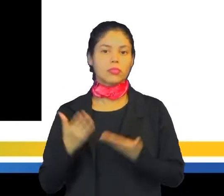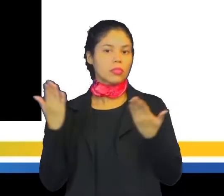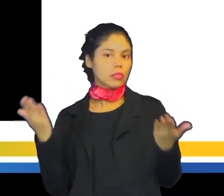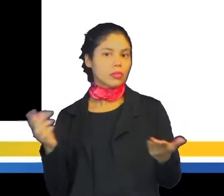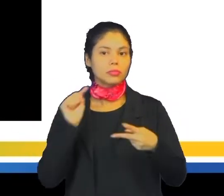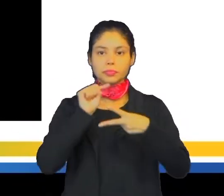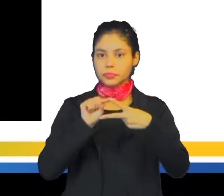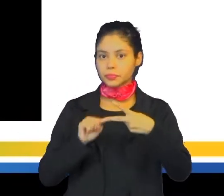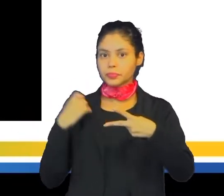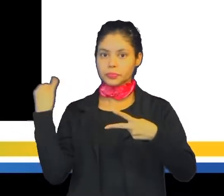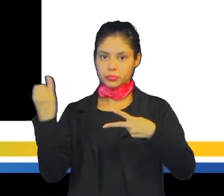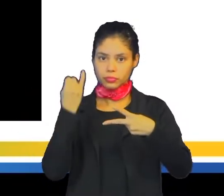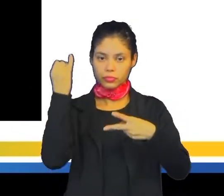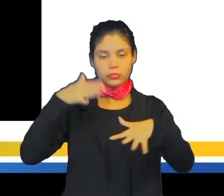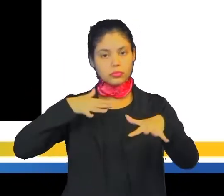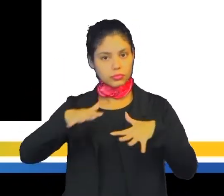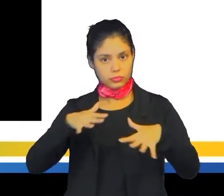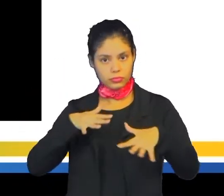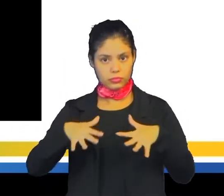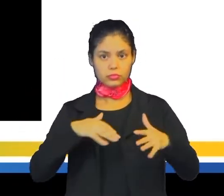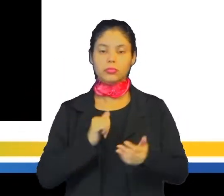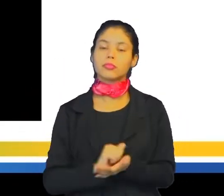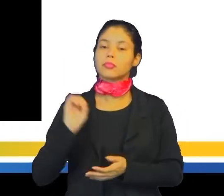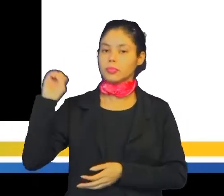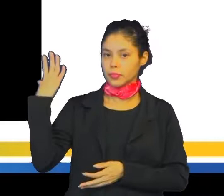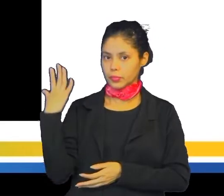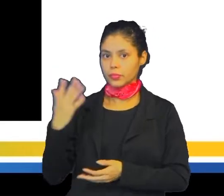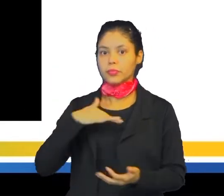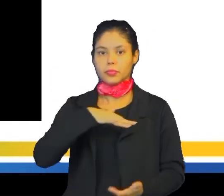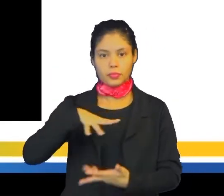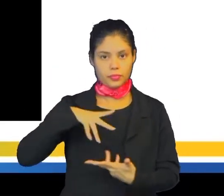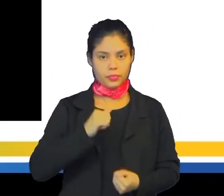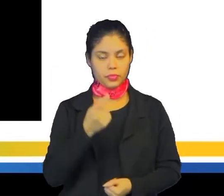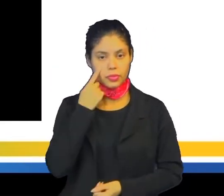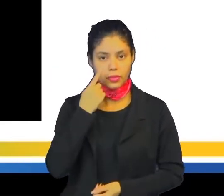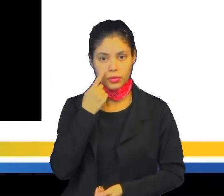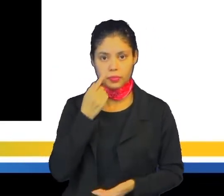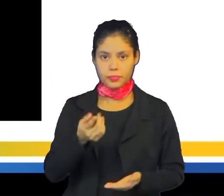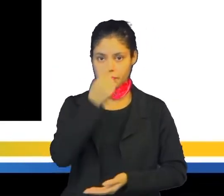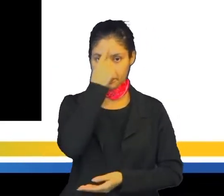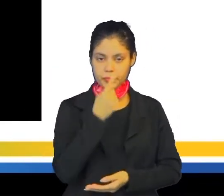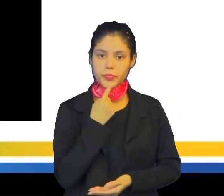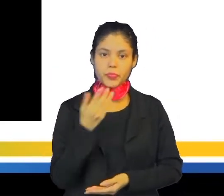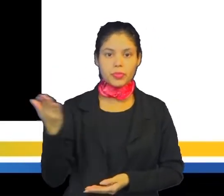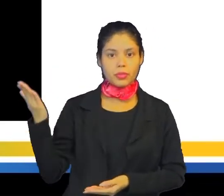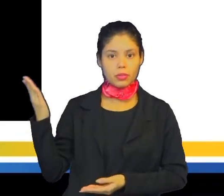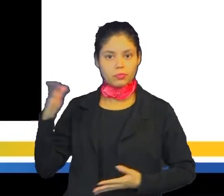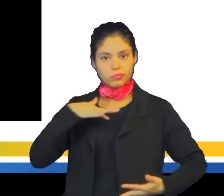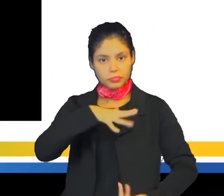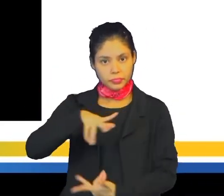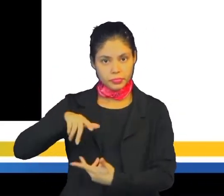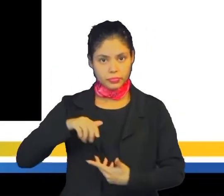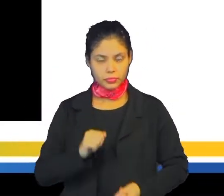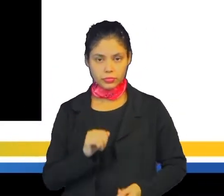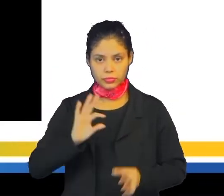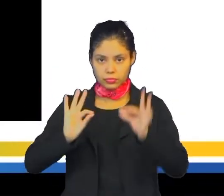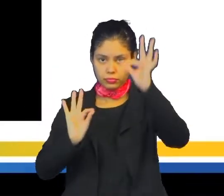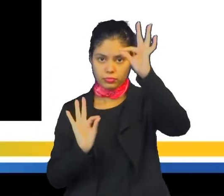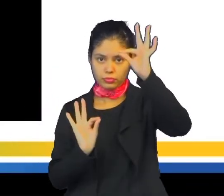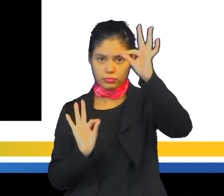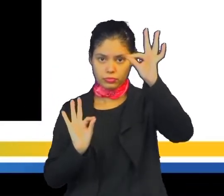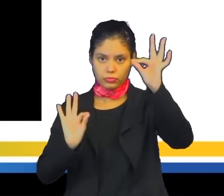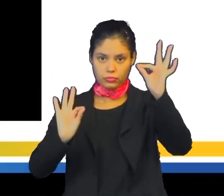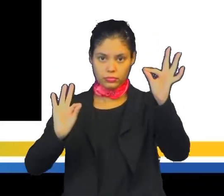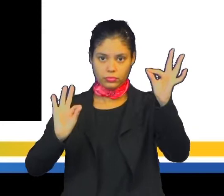Esses são os dois principais movimentos que existem na Terra observa também na figura que a terra ela tem um eixo de